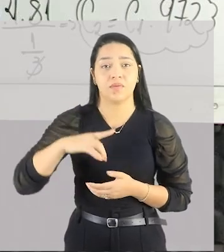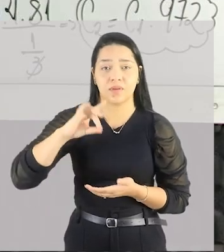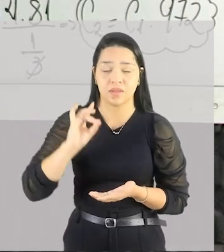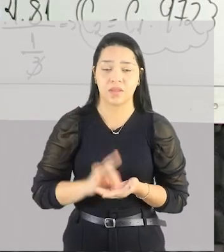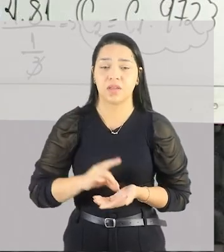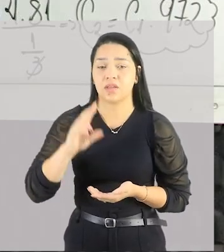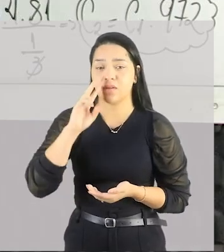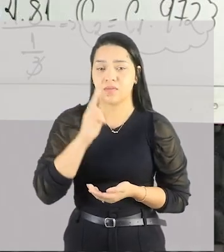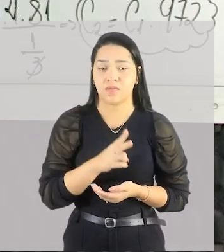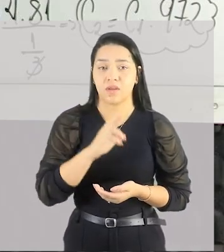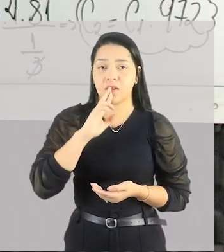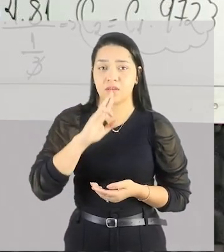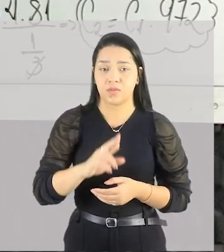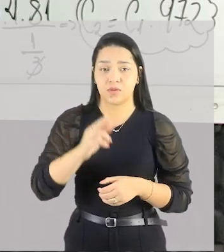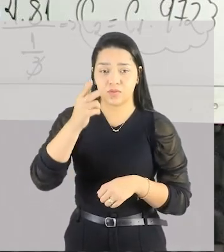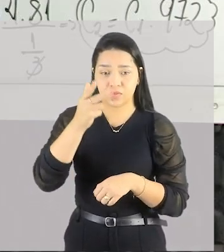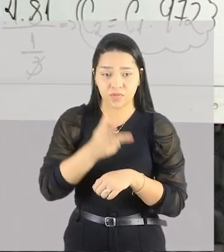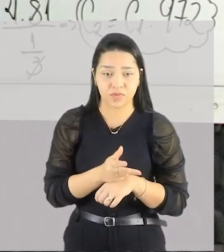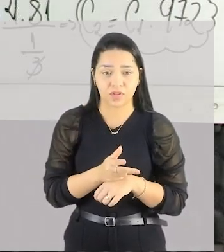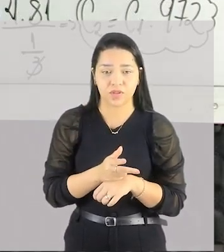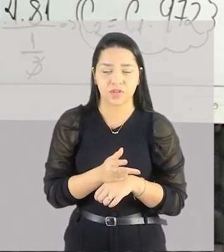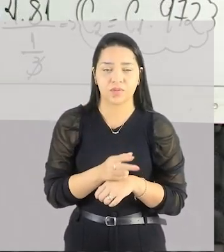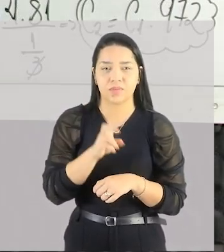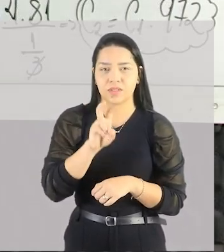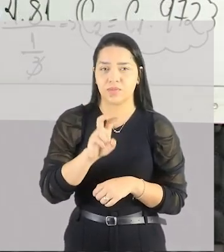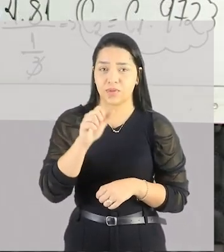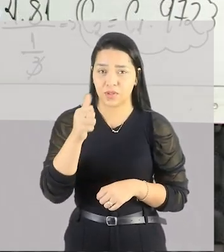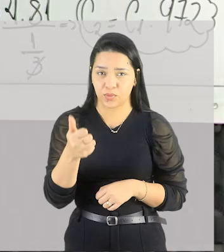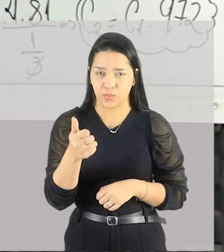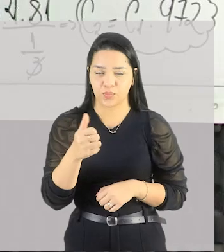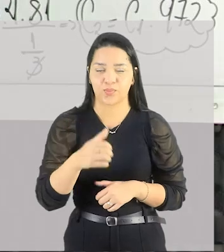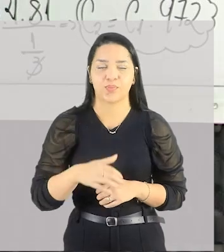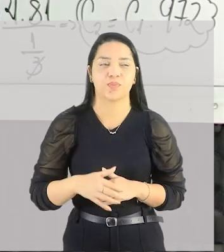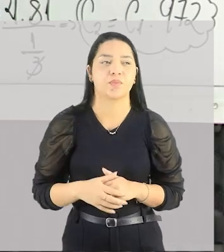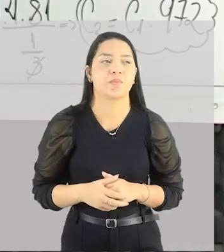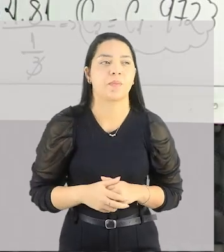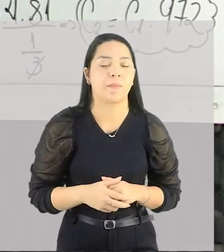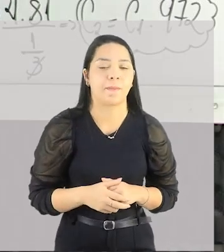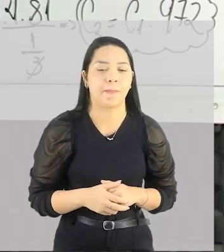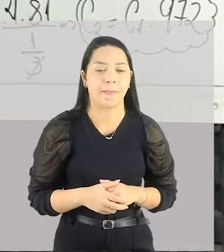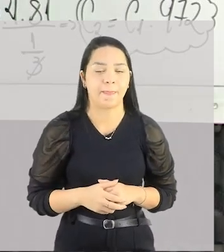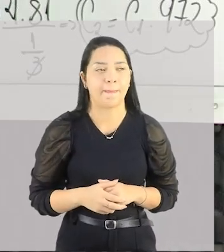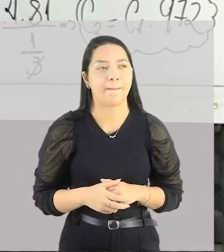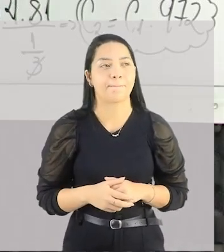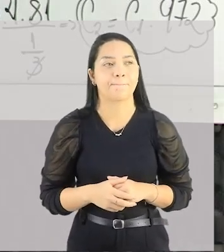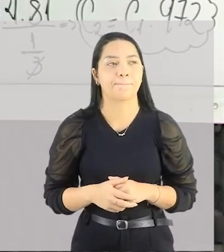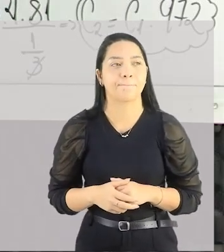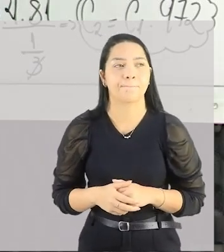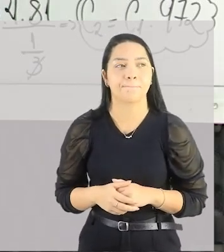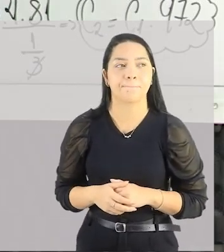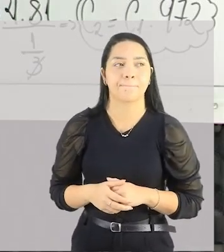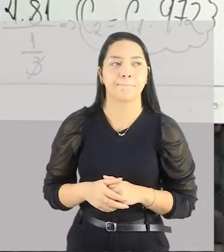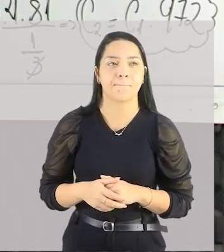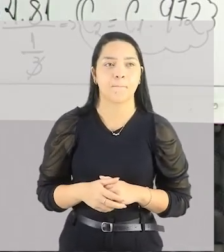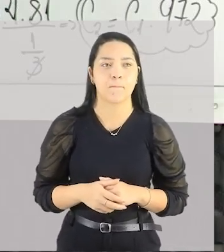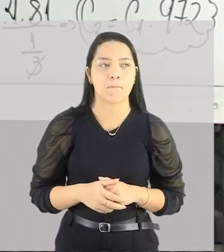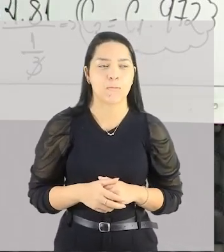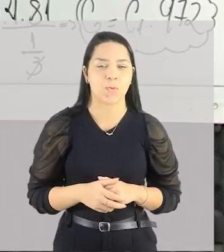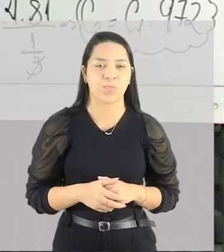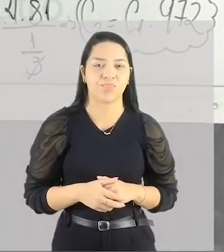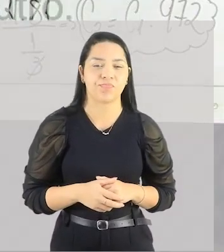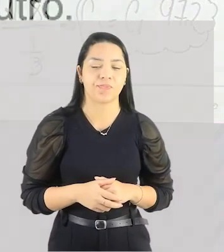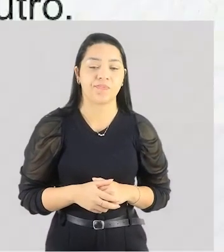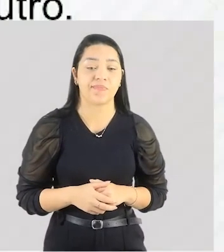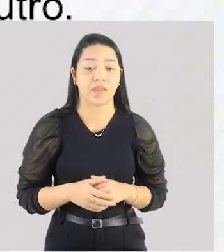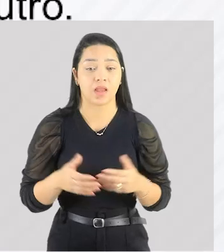teve conta de divisão de fração, né? Então a gente tem que tomar cuidado com isso aí, viu, turma? Muito bem, então vamos agora para a